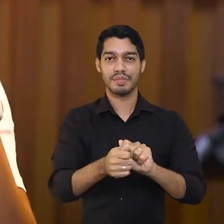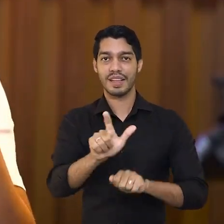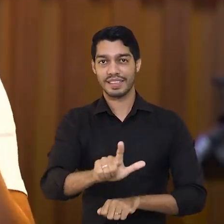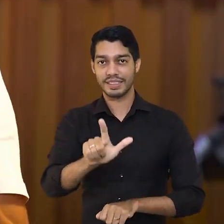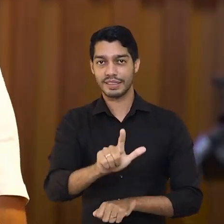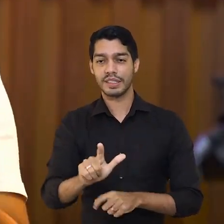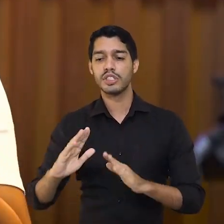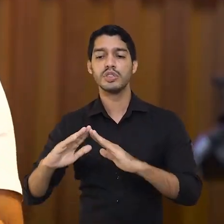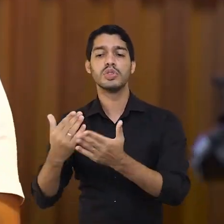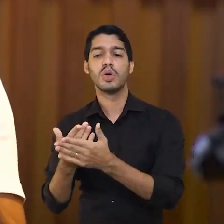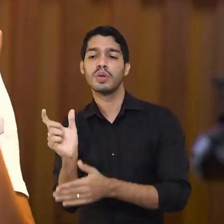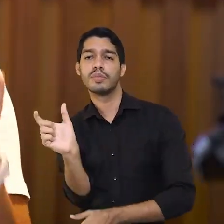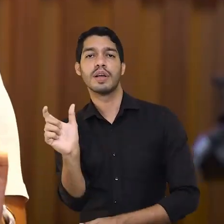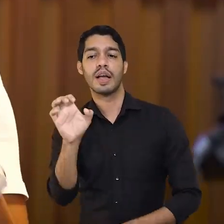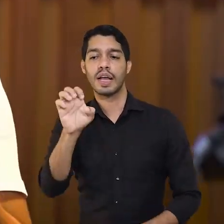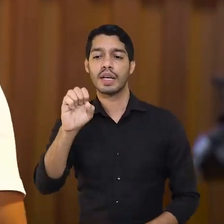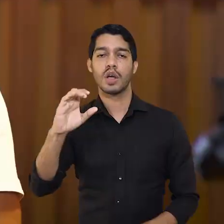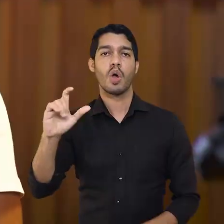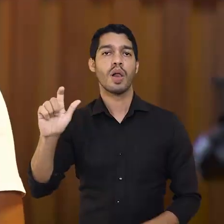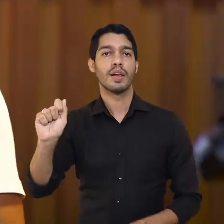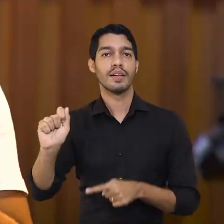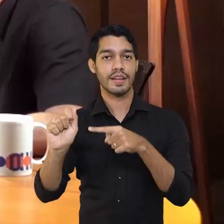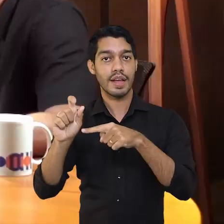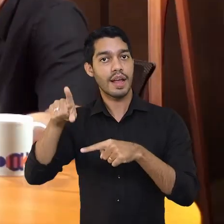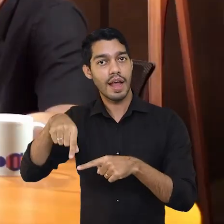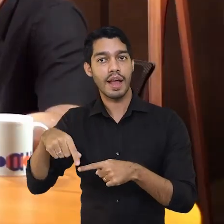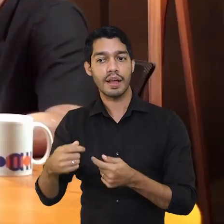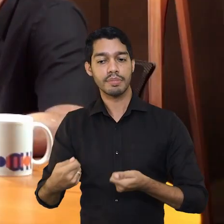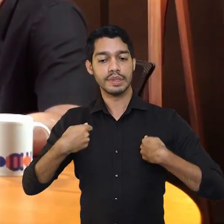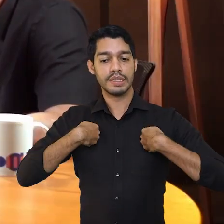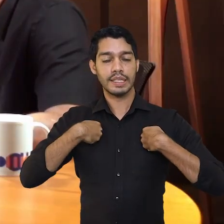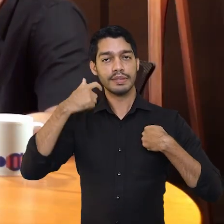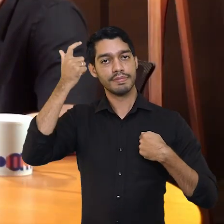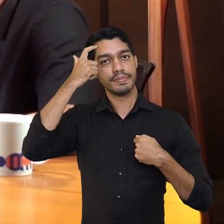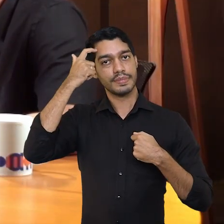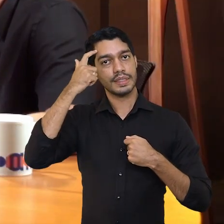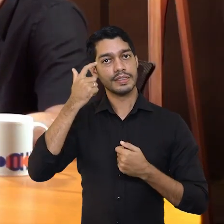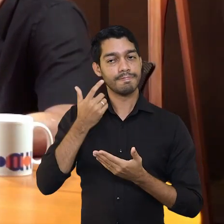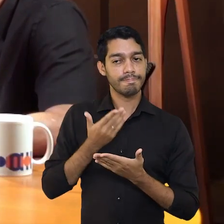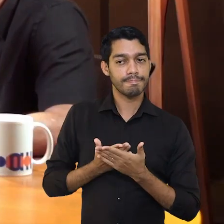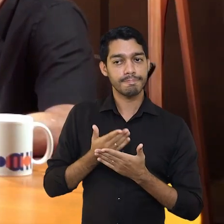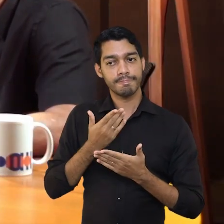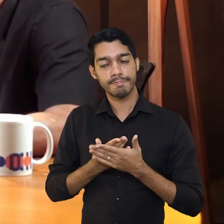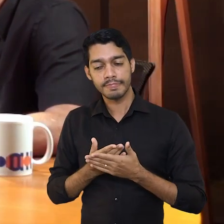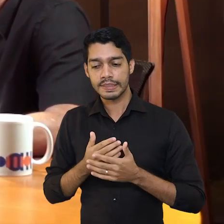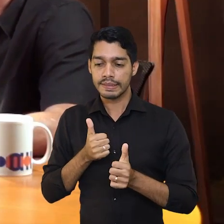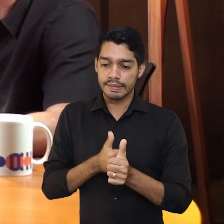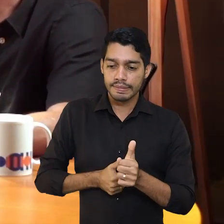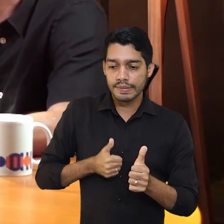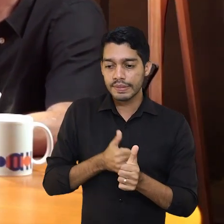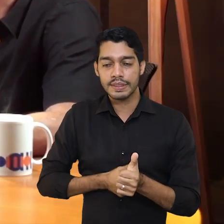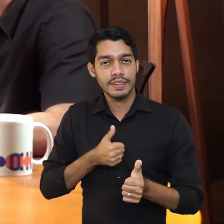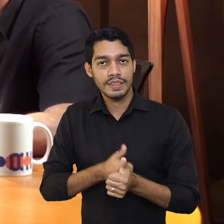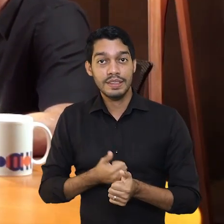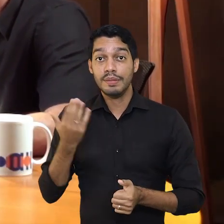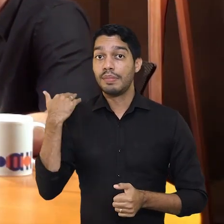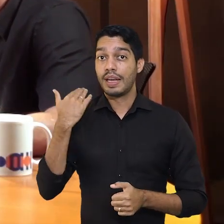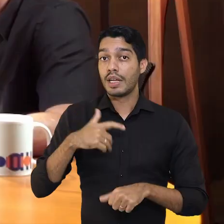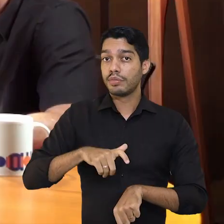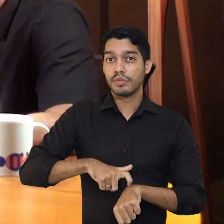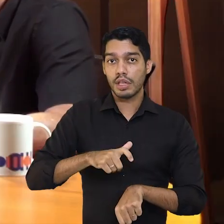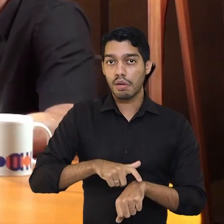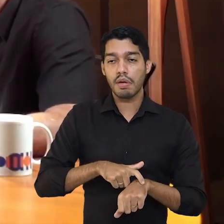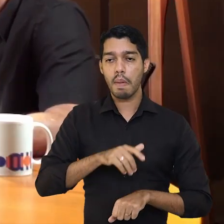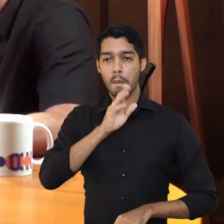era destinado, tempo destinado ao pensamento, que na época era um tempo de ócio, porque era o tempo que as pessoas tinham para não fazer nada e elas